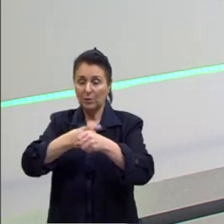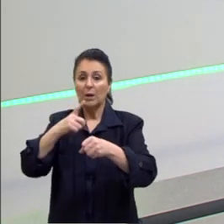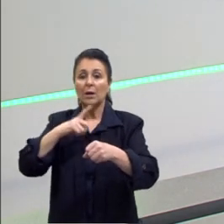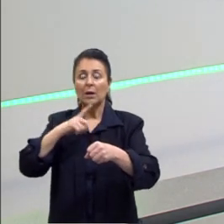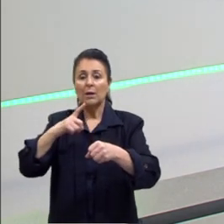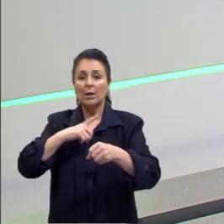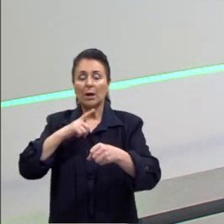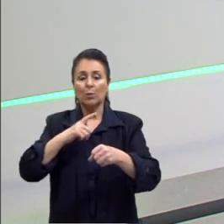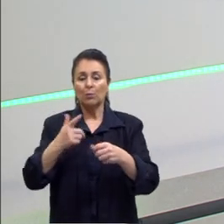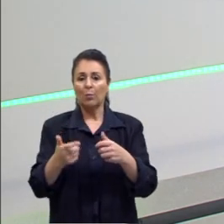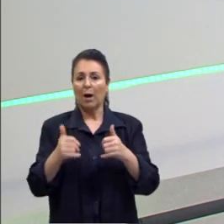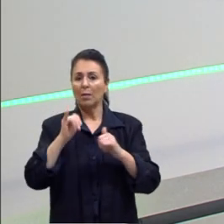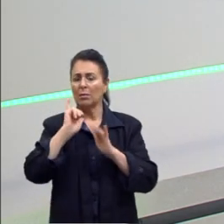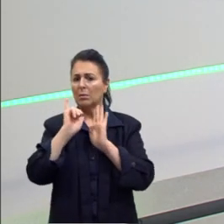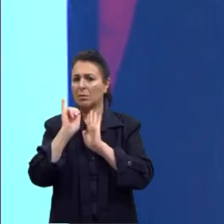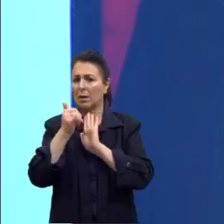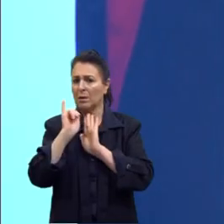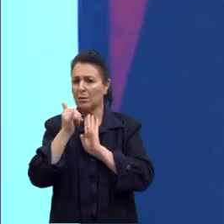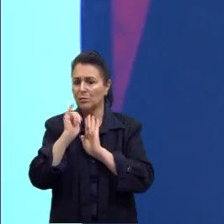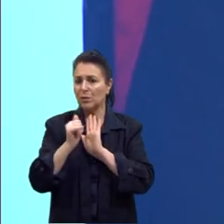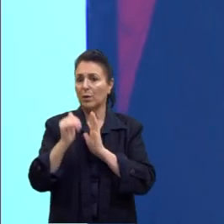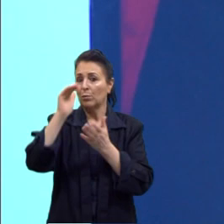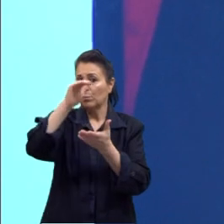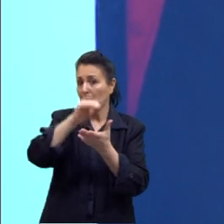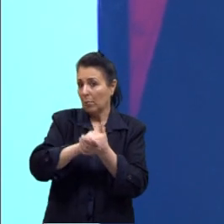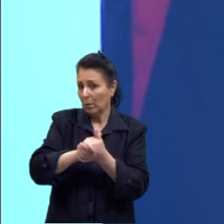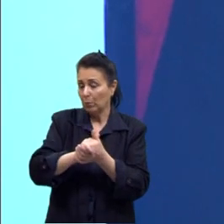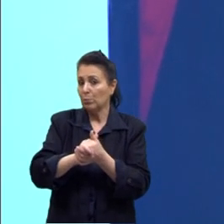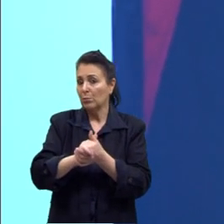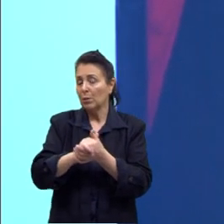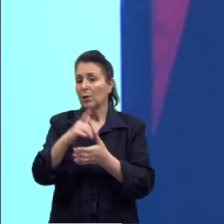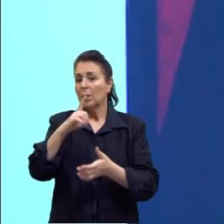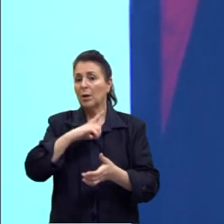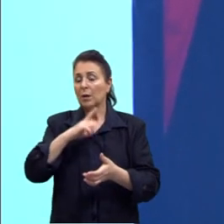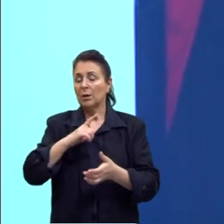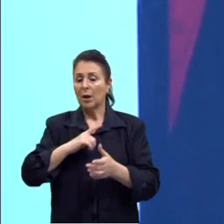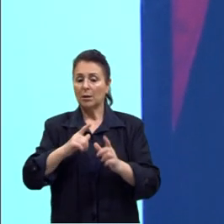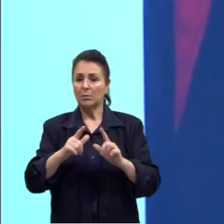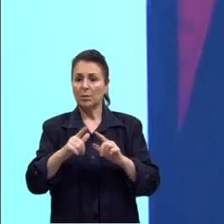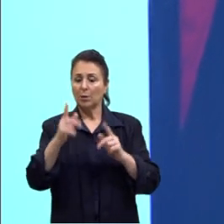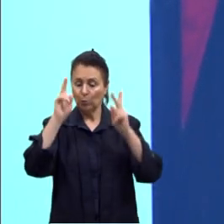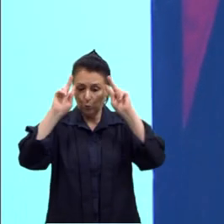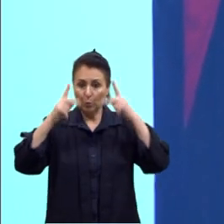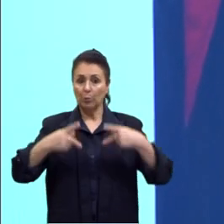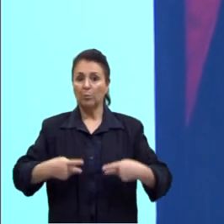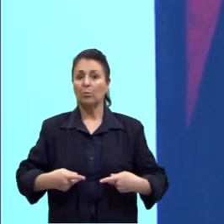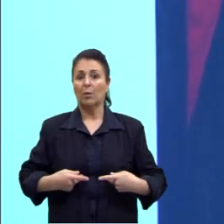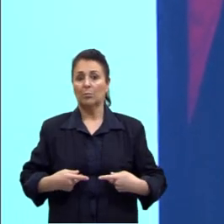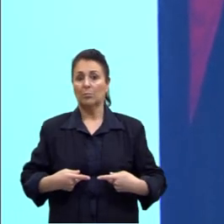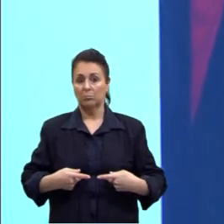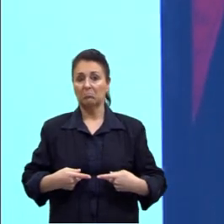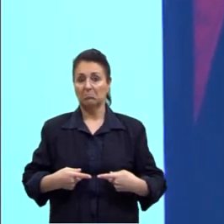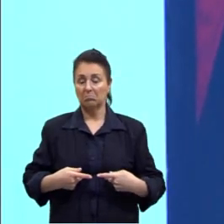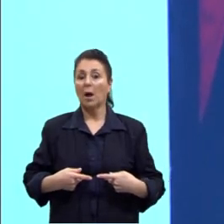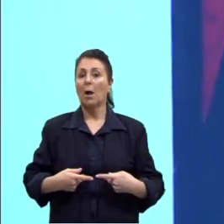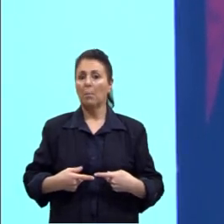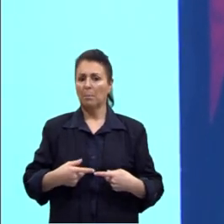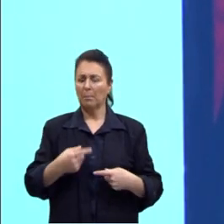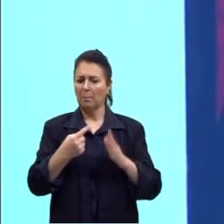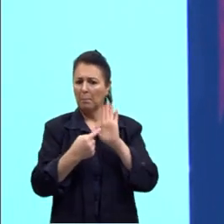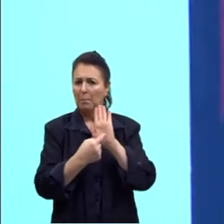narrativa uma cena de um casamento acontecendo né tem as figuras humanas muito bem